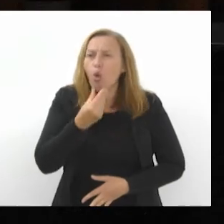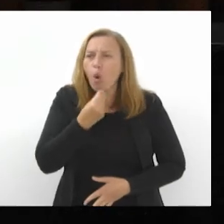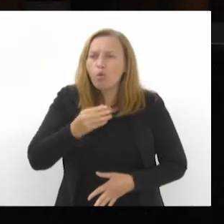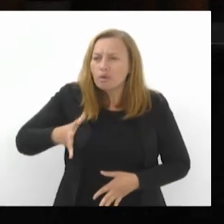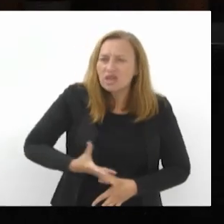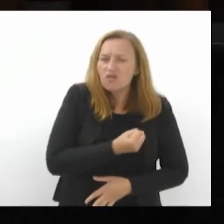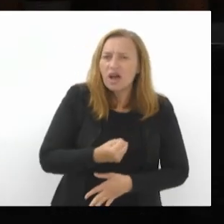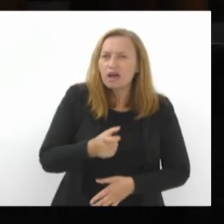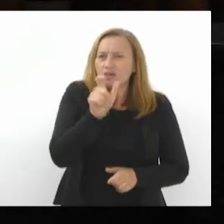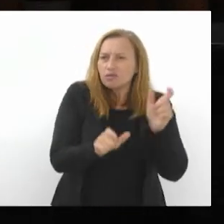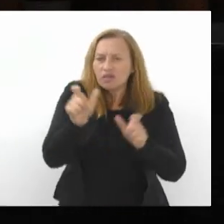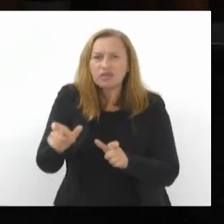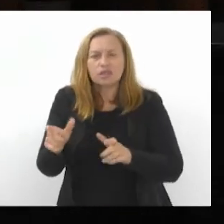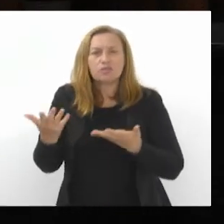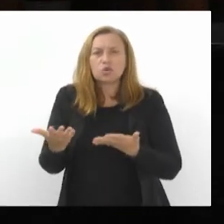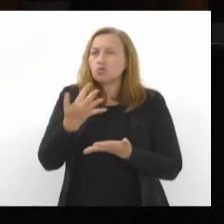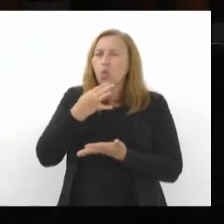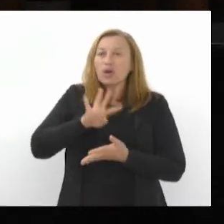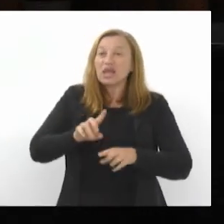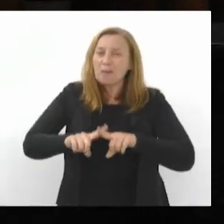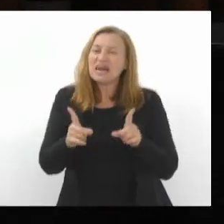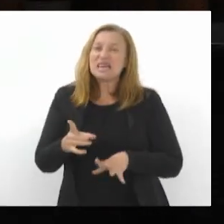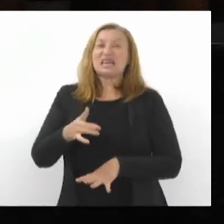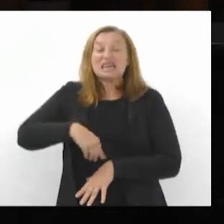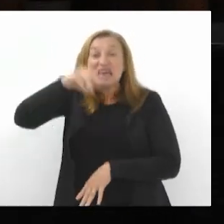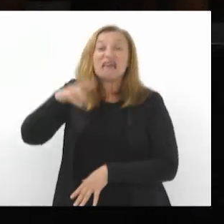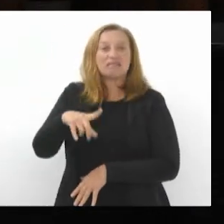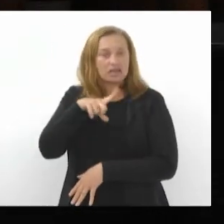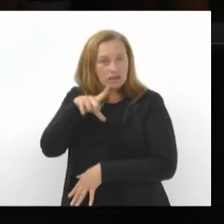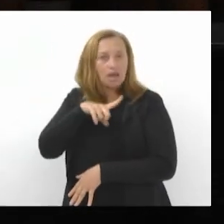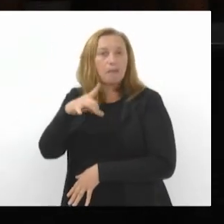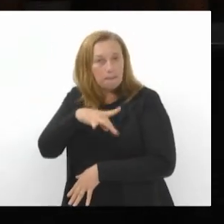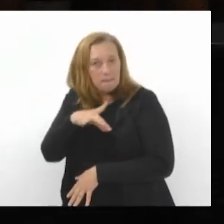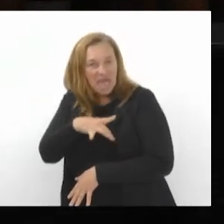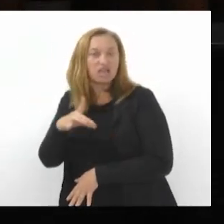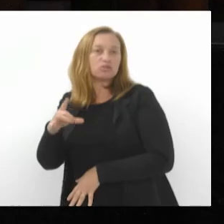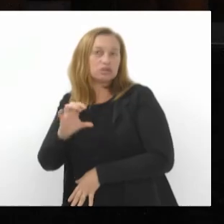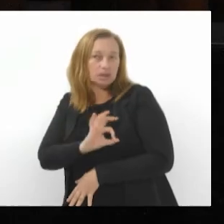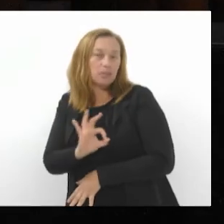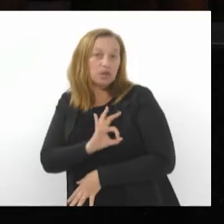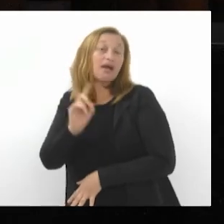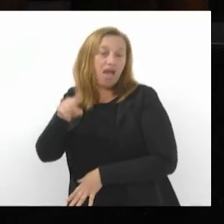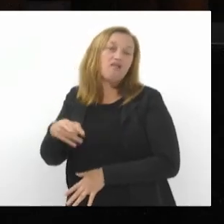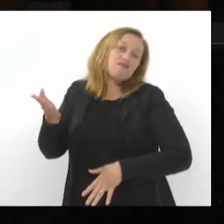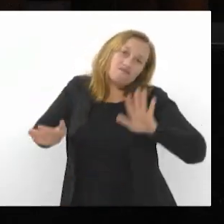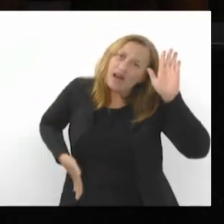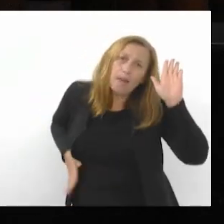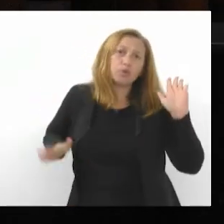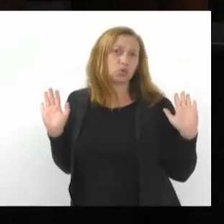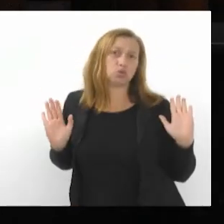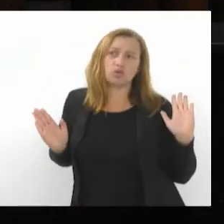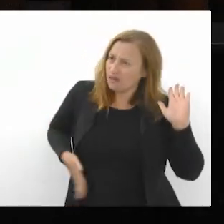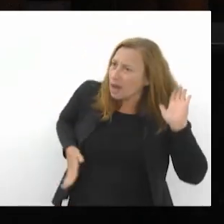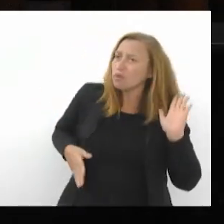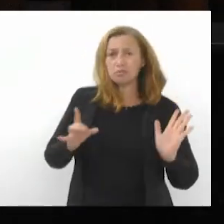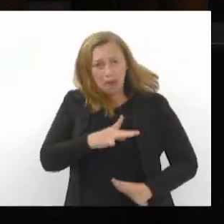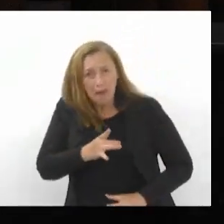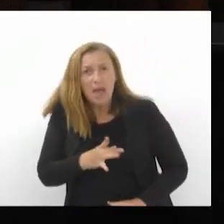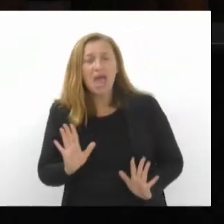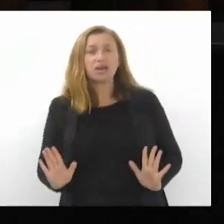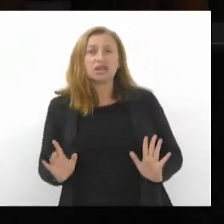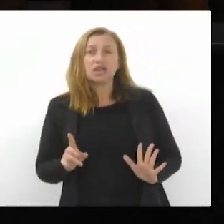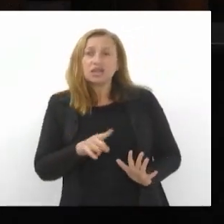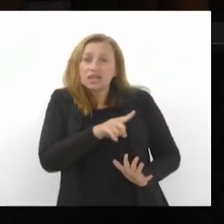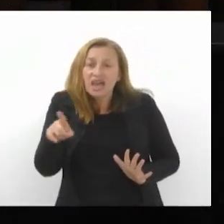nem conhece. Agora, quem tem que temer a polícia são os vagabundos, porra. Esses vagabundos que estão aí